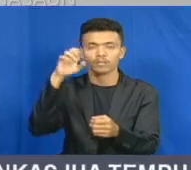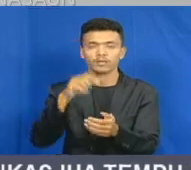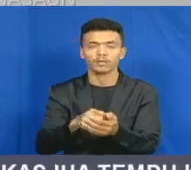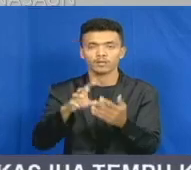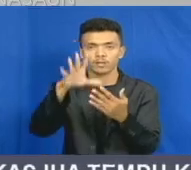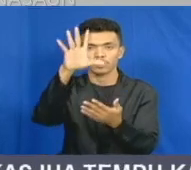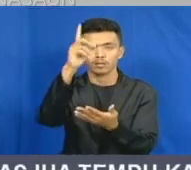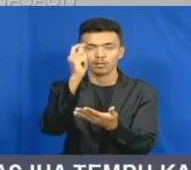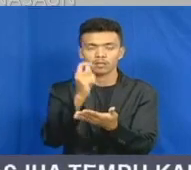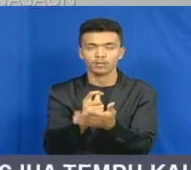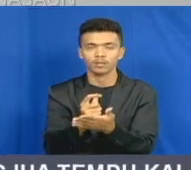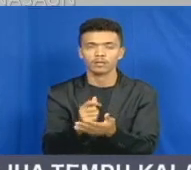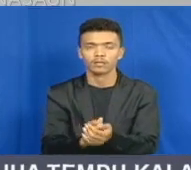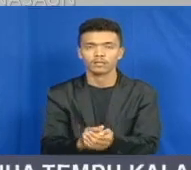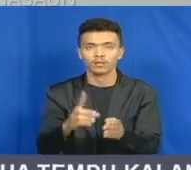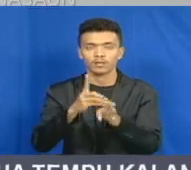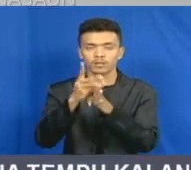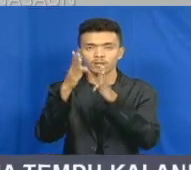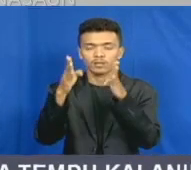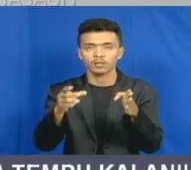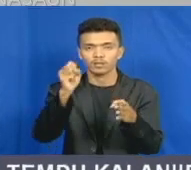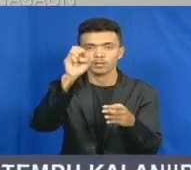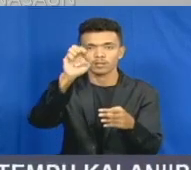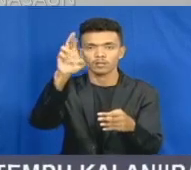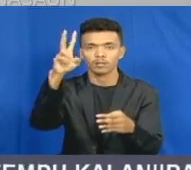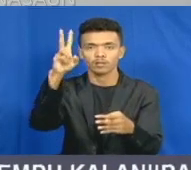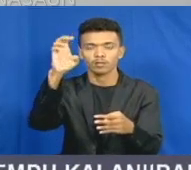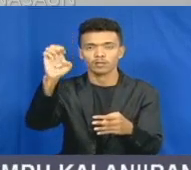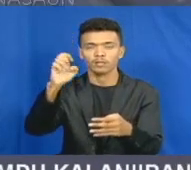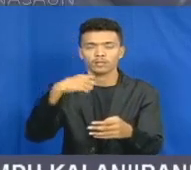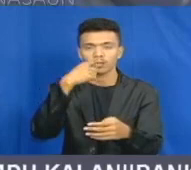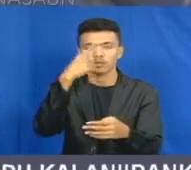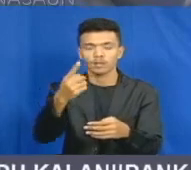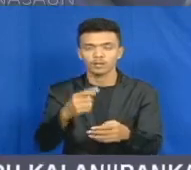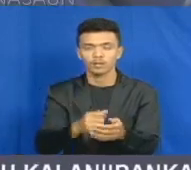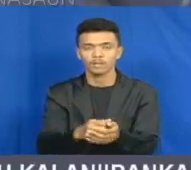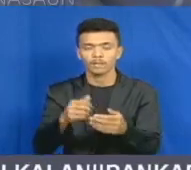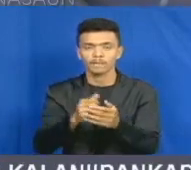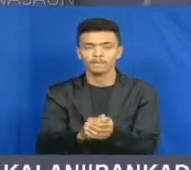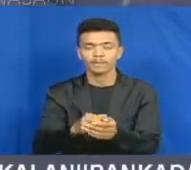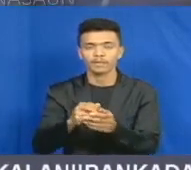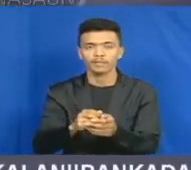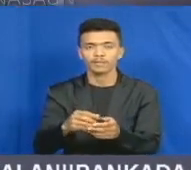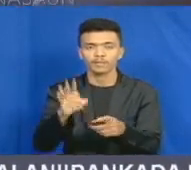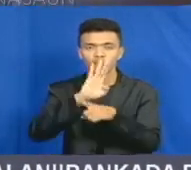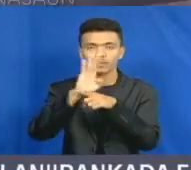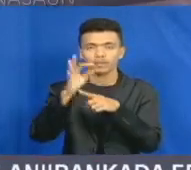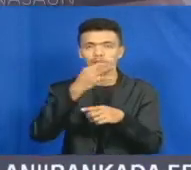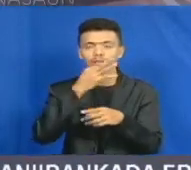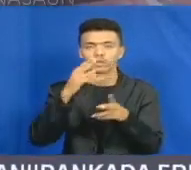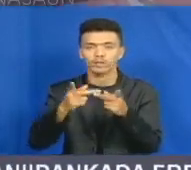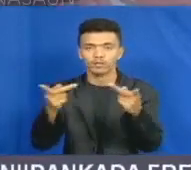lima. Diretor executivo CVIP, Florencio Sanchez, considera atividade negócio aihan e hafatim